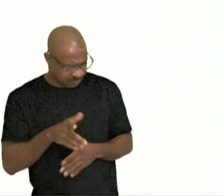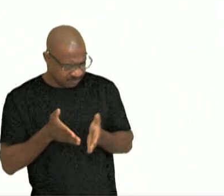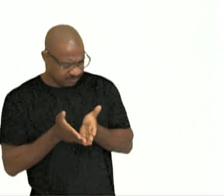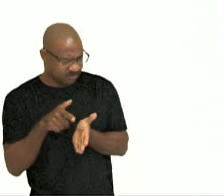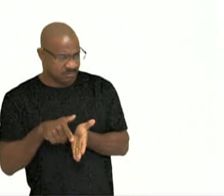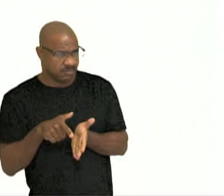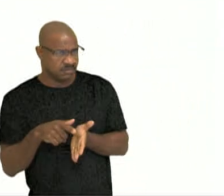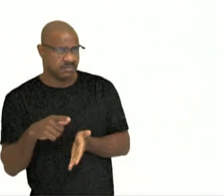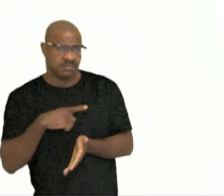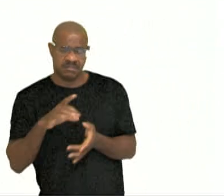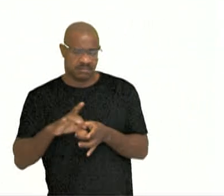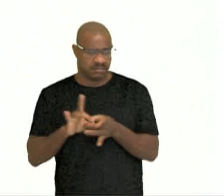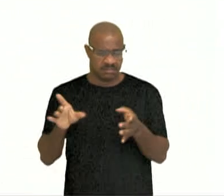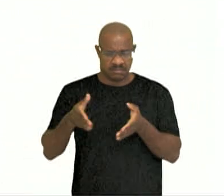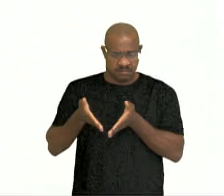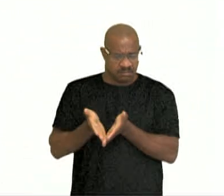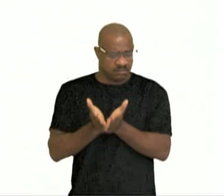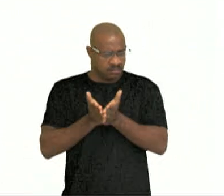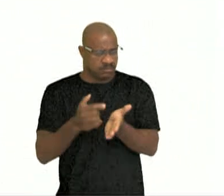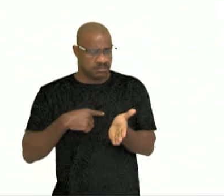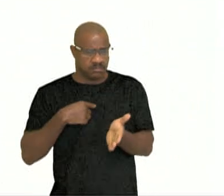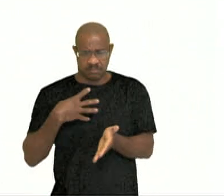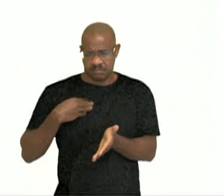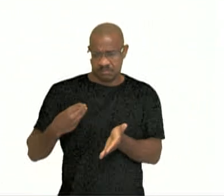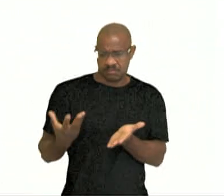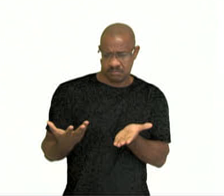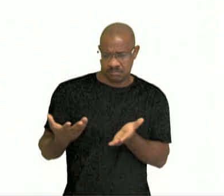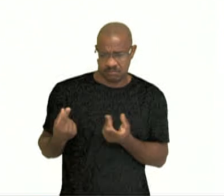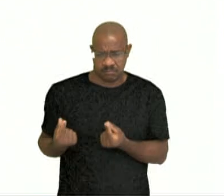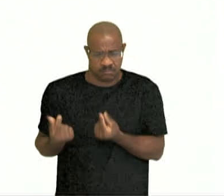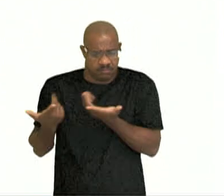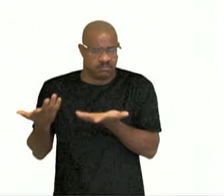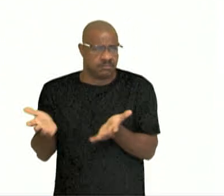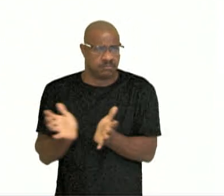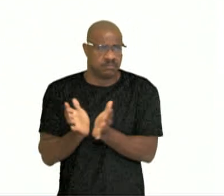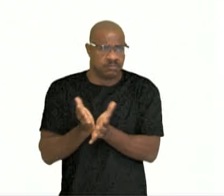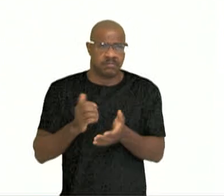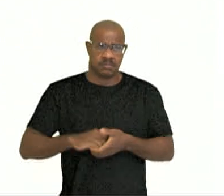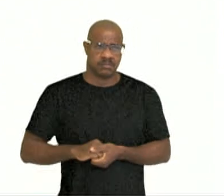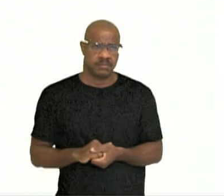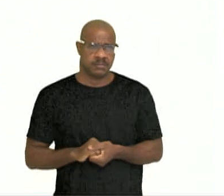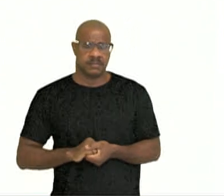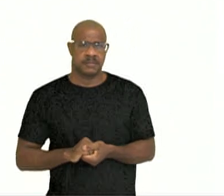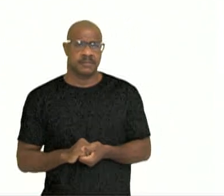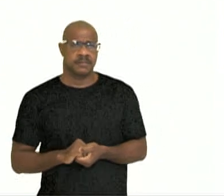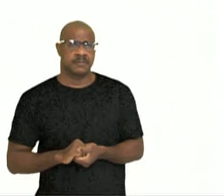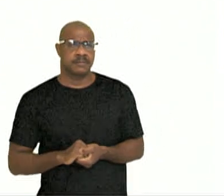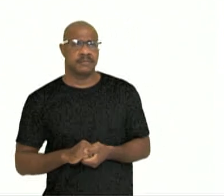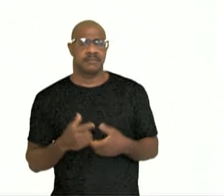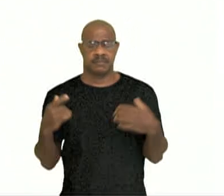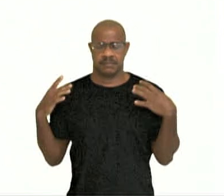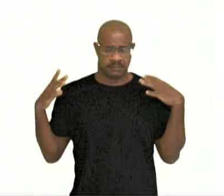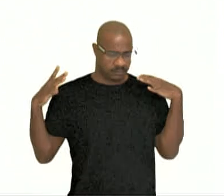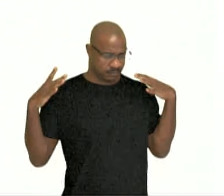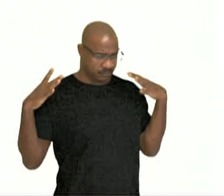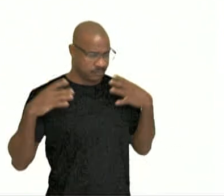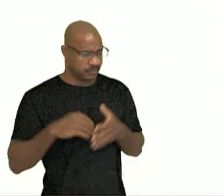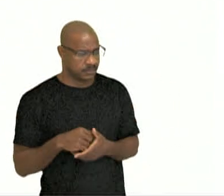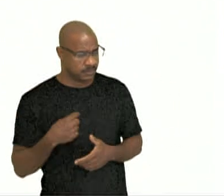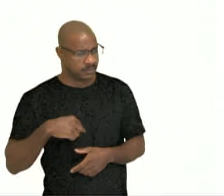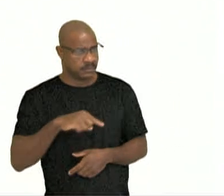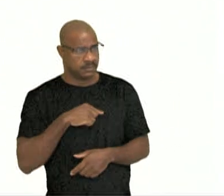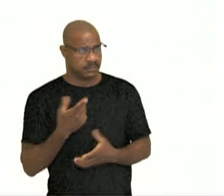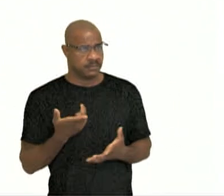me deixes embarcar, sou fidalgo de solar, é bem como me recolhais. Anjo, para a